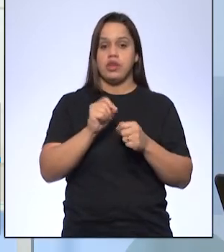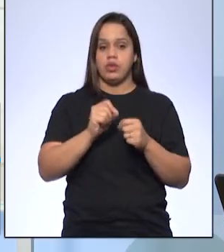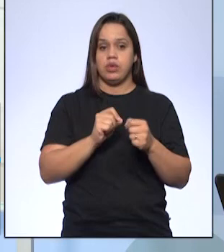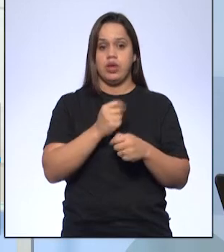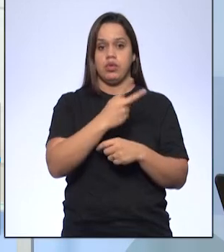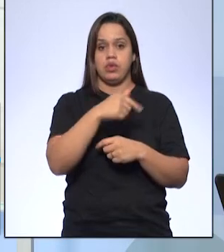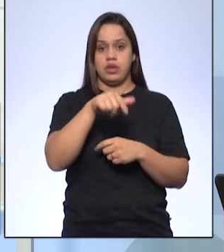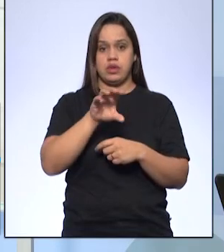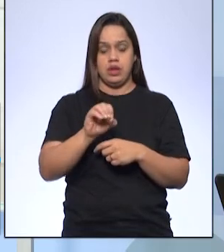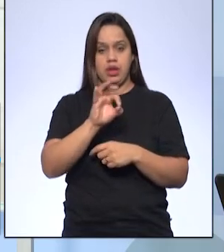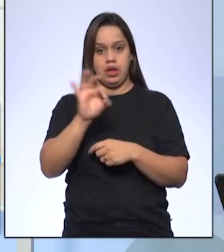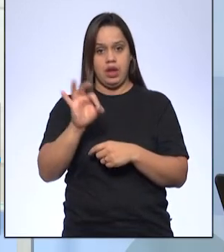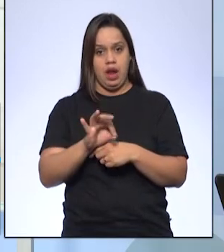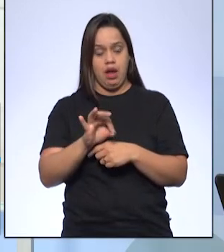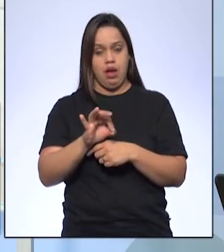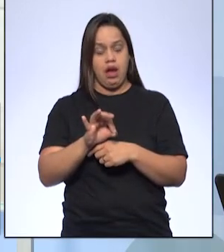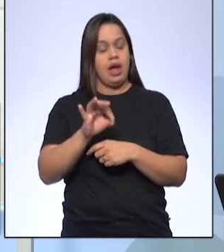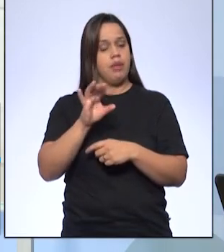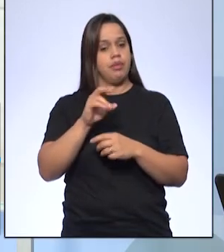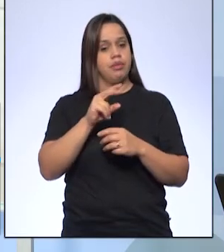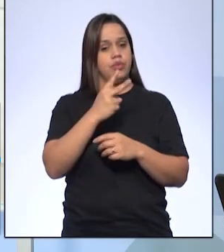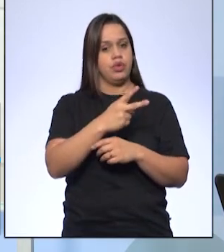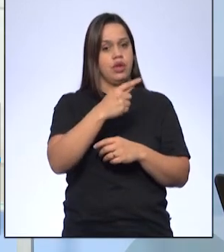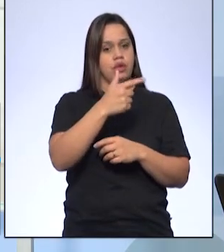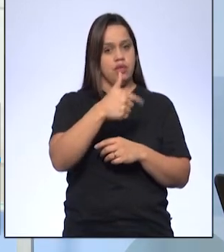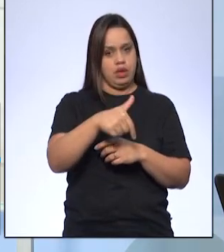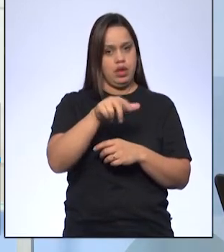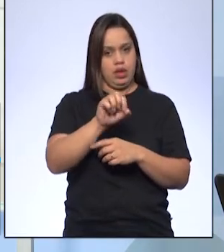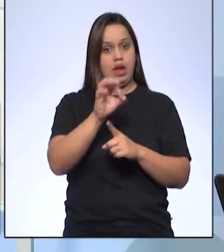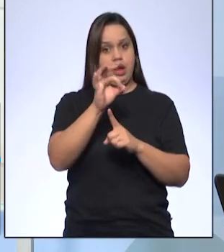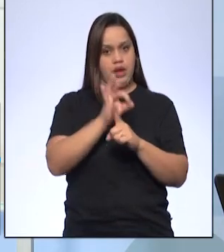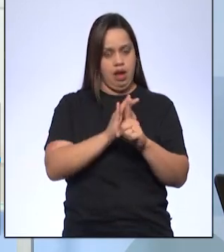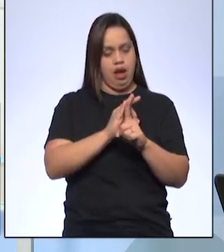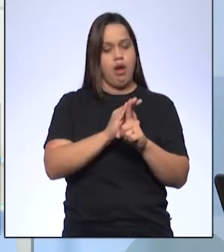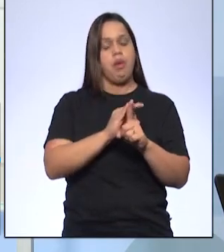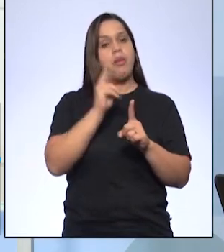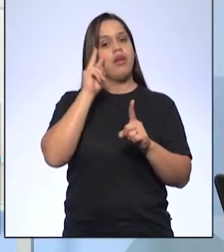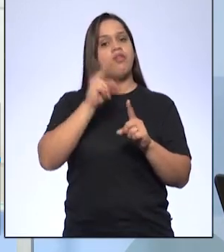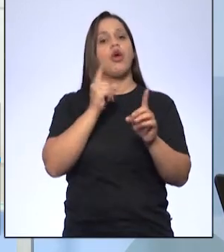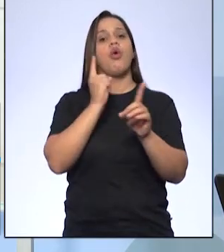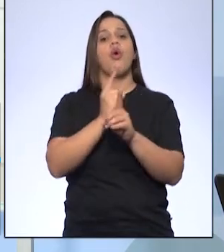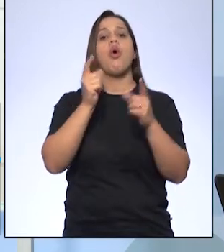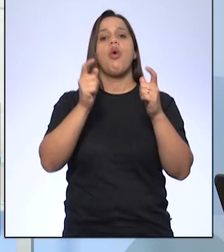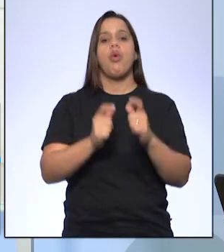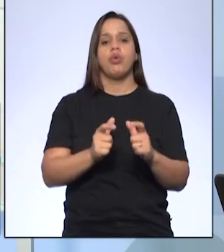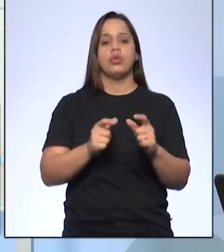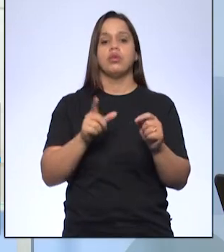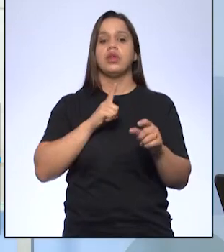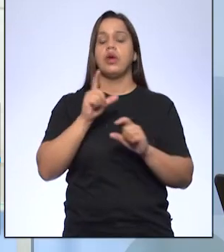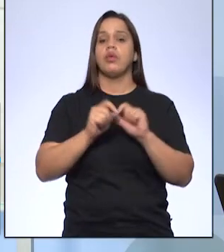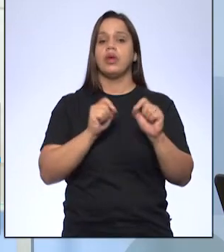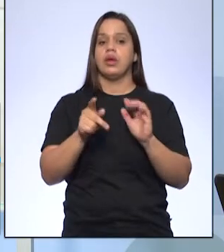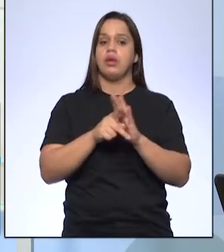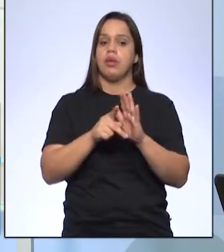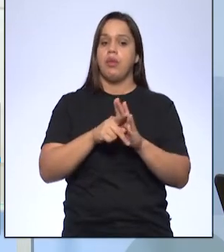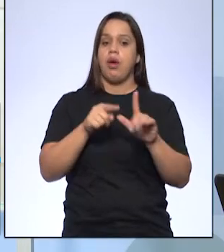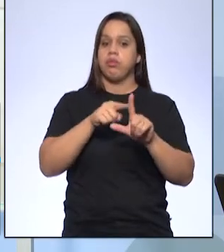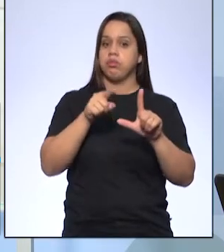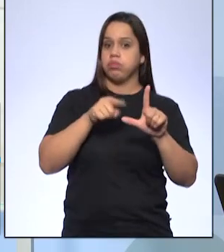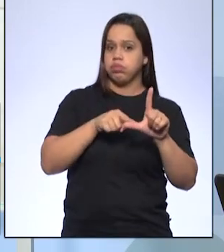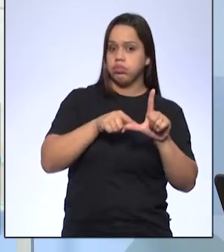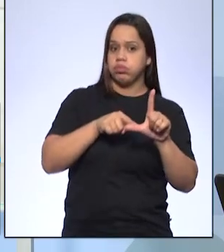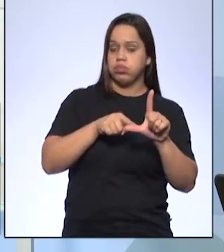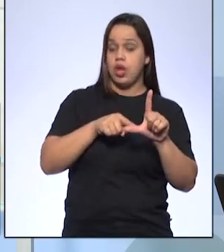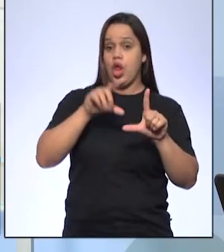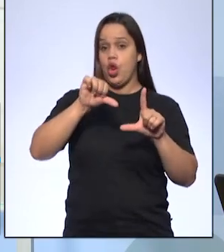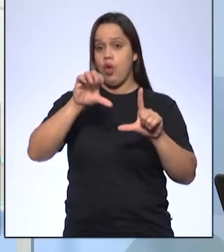para identificar onde ele fica. Vocês vão ver o seguinte, 270 graus tem uma angulação. 90 graus tem